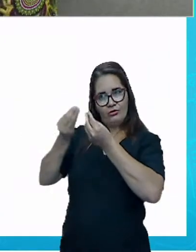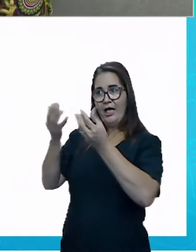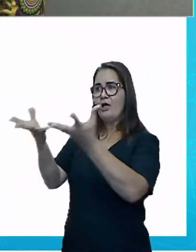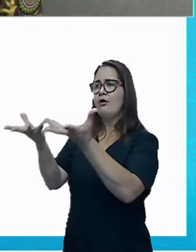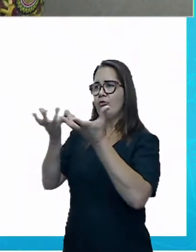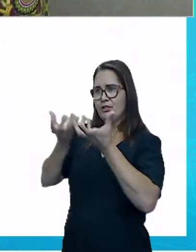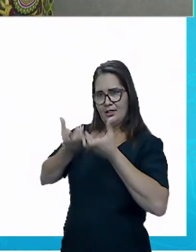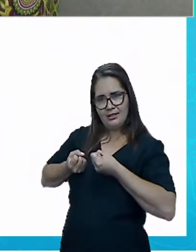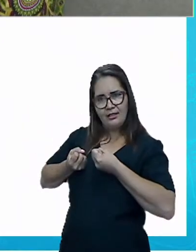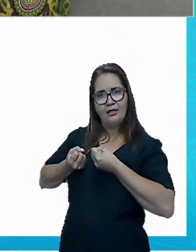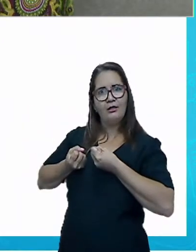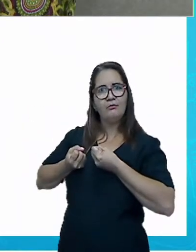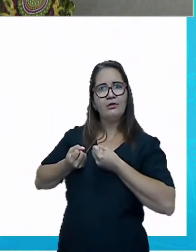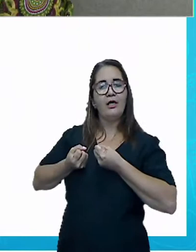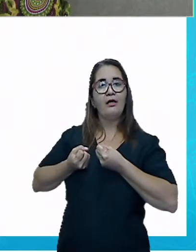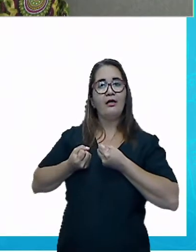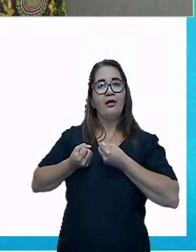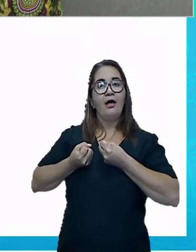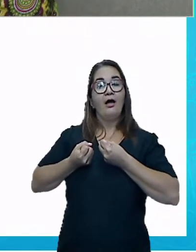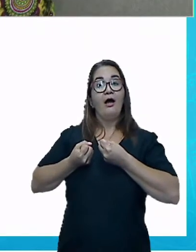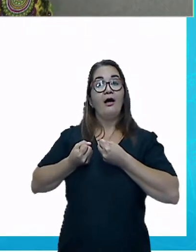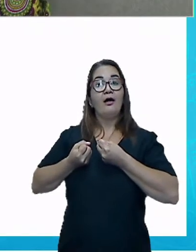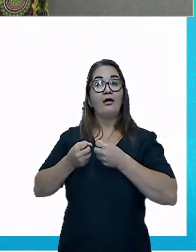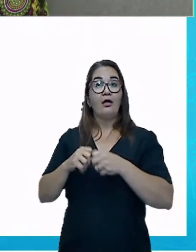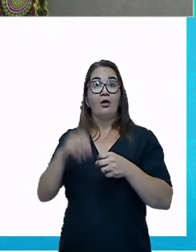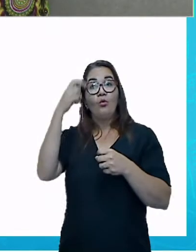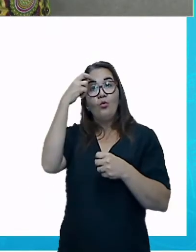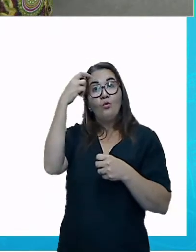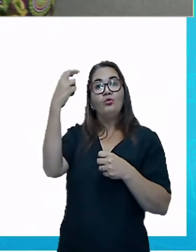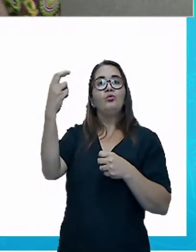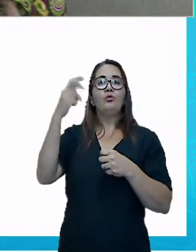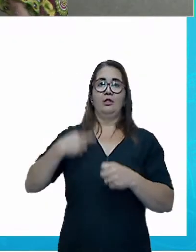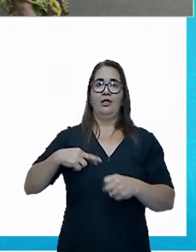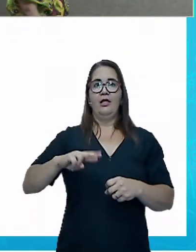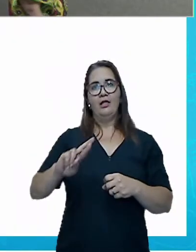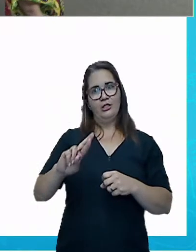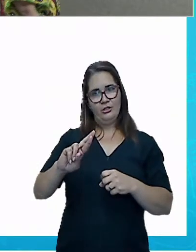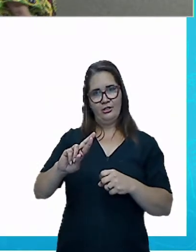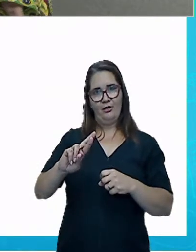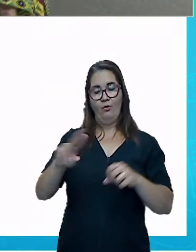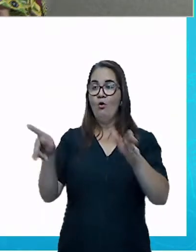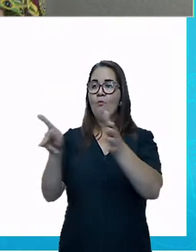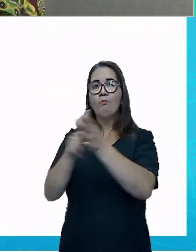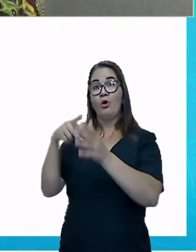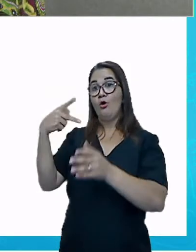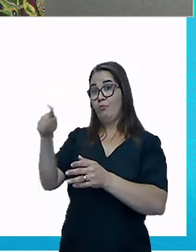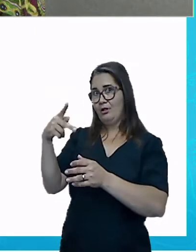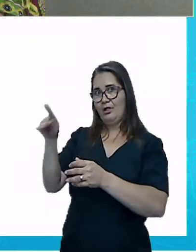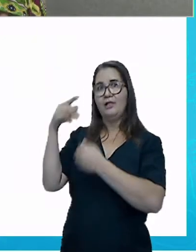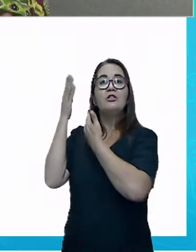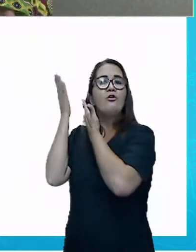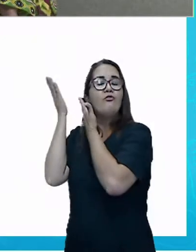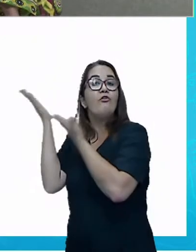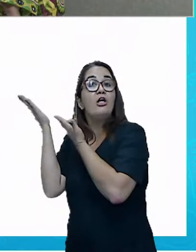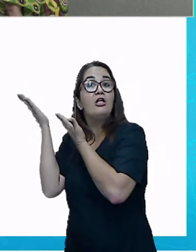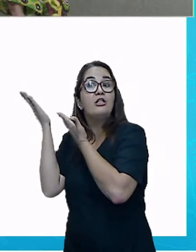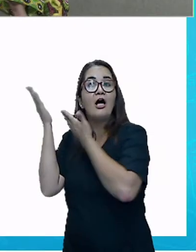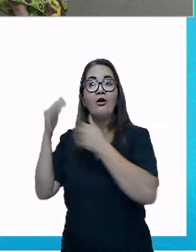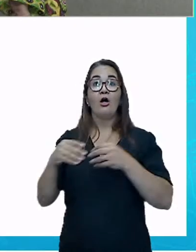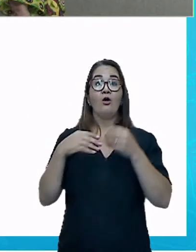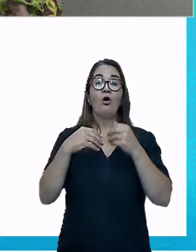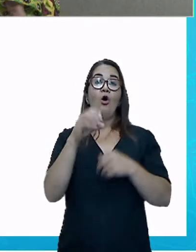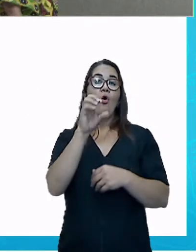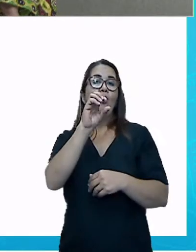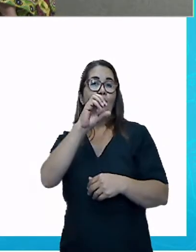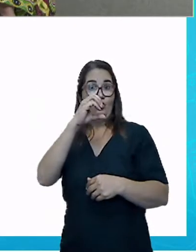Seguro, vivenciam muito essa ideologia religiosa. Aqui, os nomes dados aos orixás